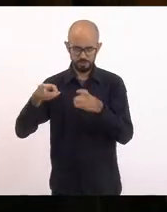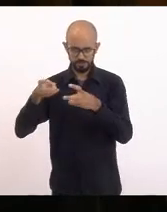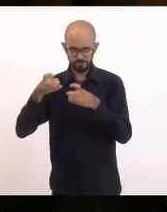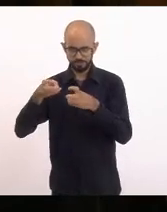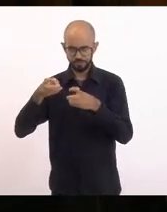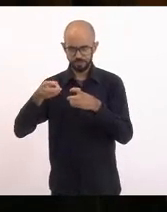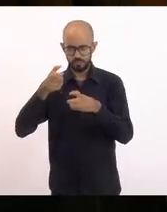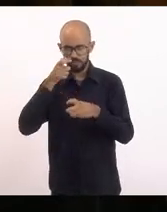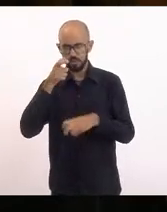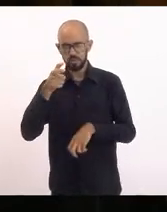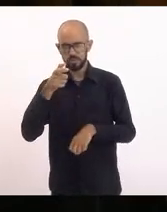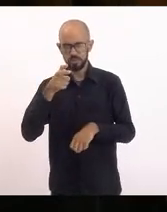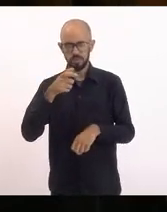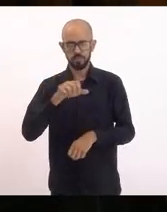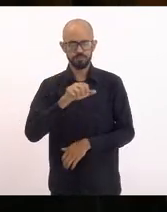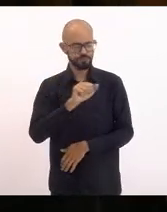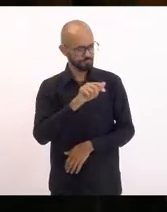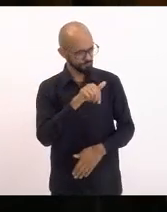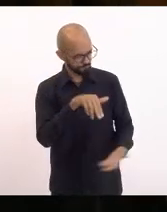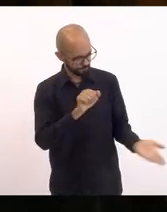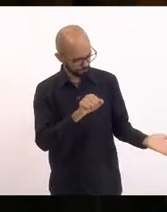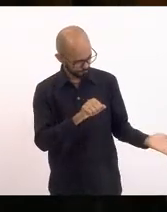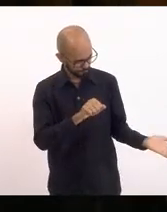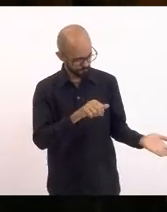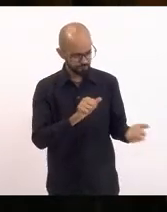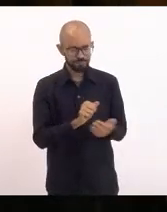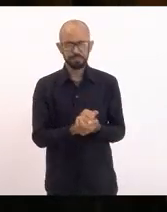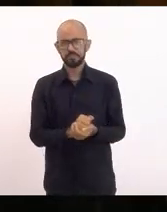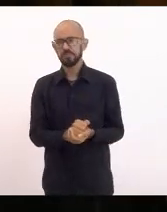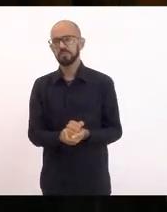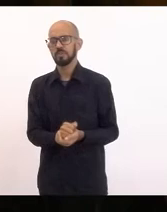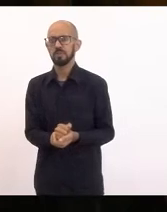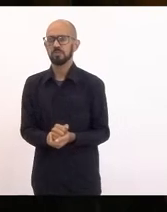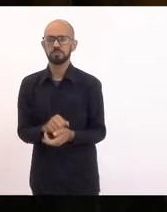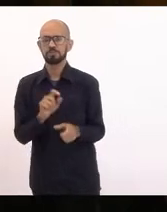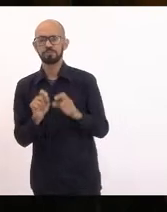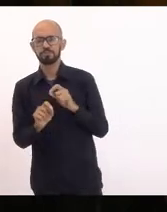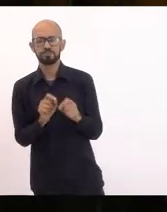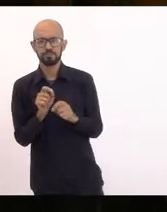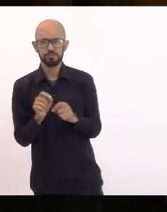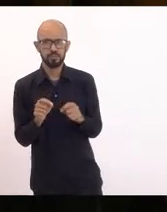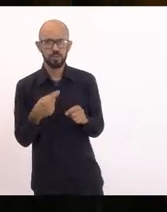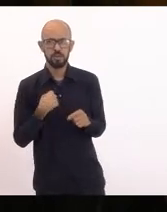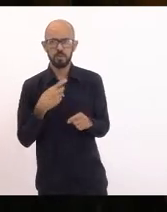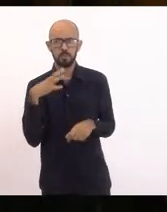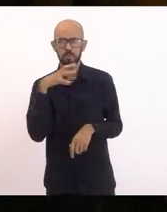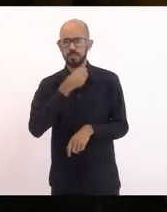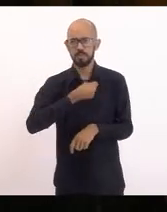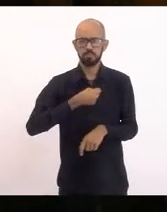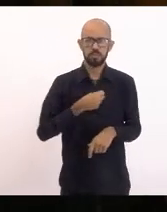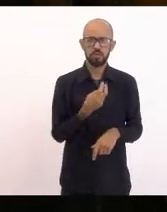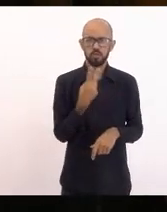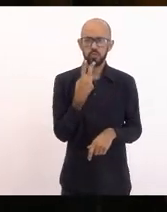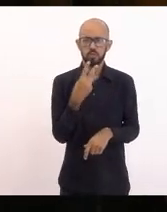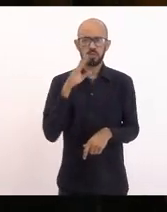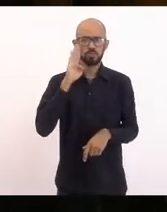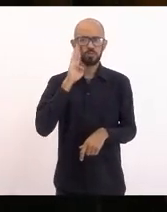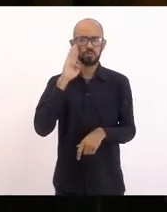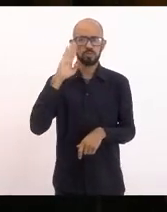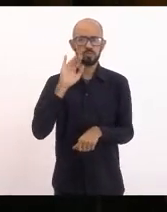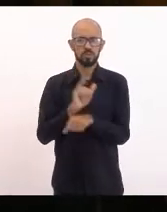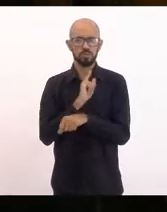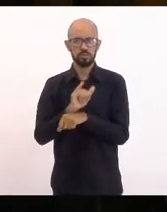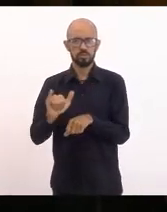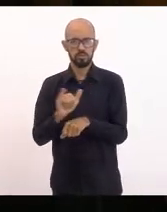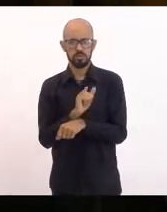Lana, os debates em curso nesta sessão, até agora detectei duas principais